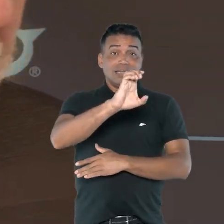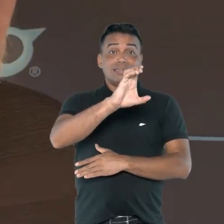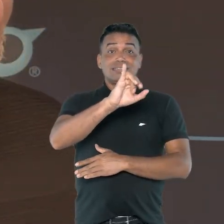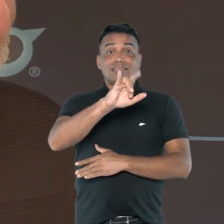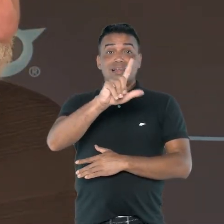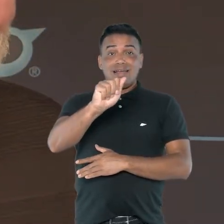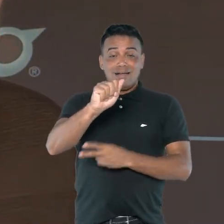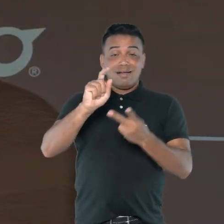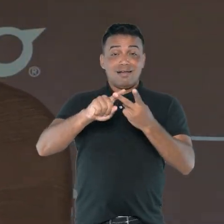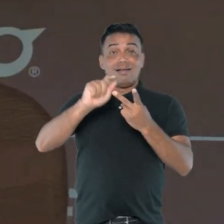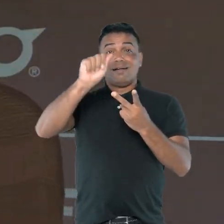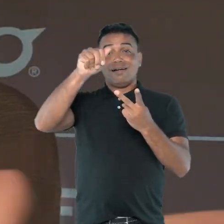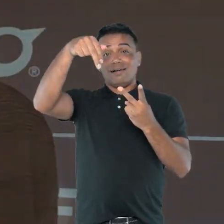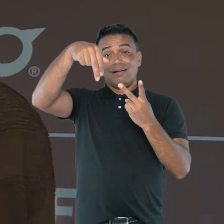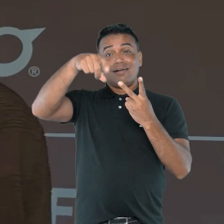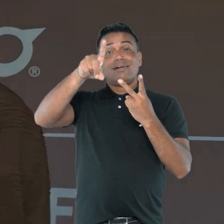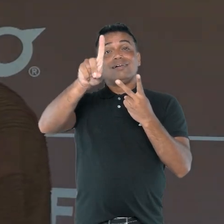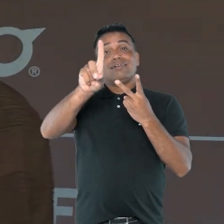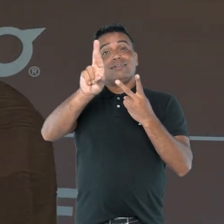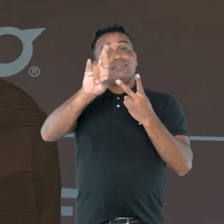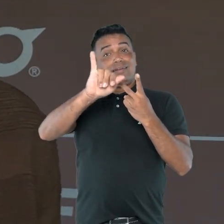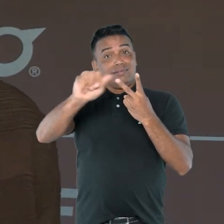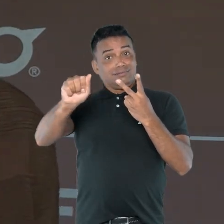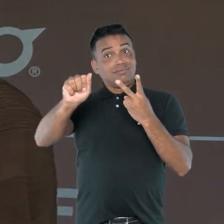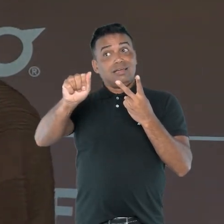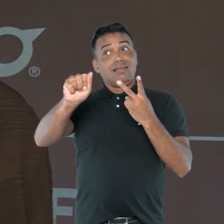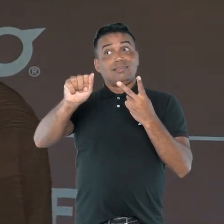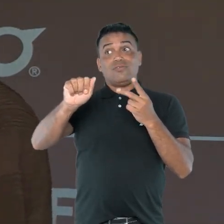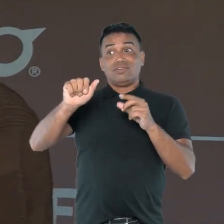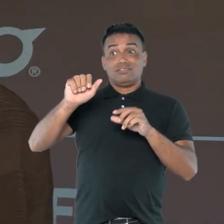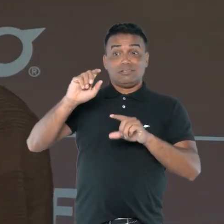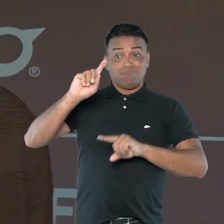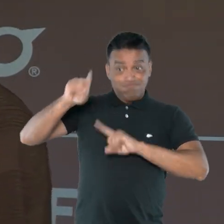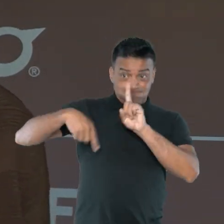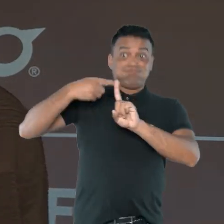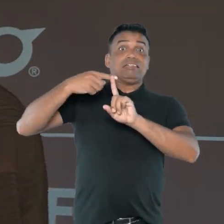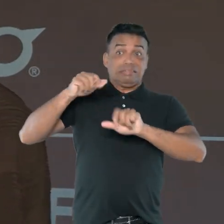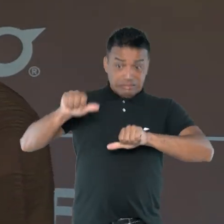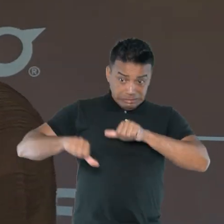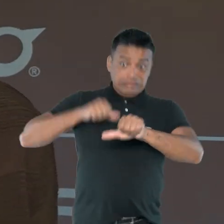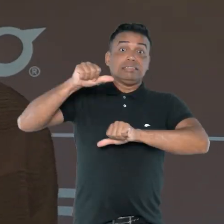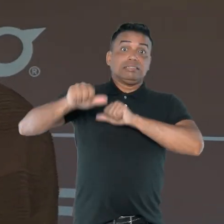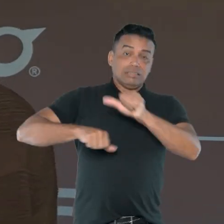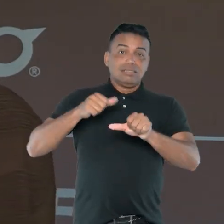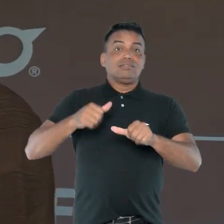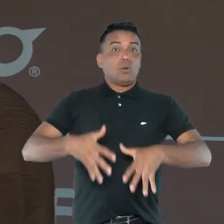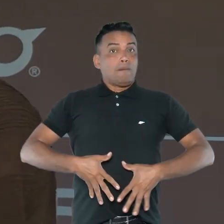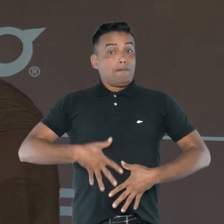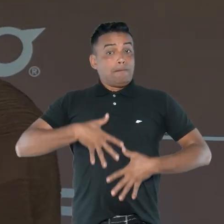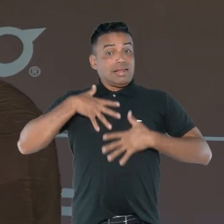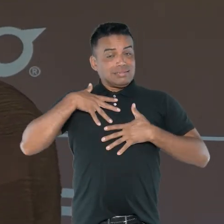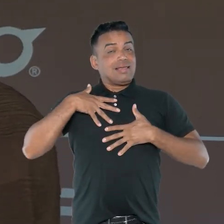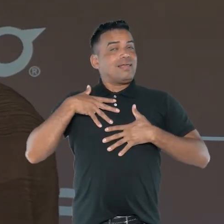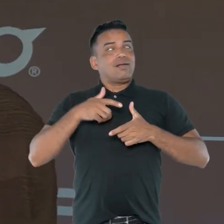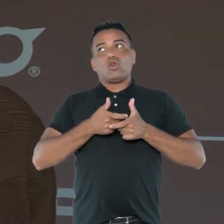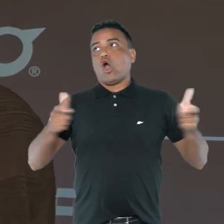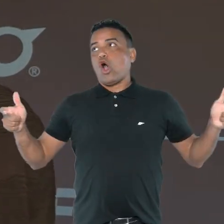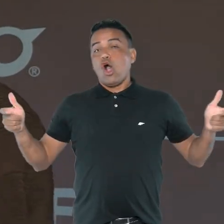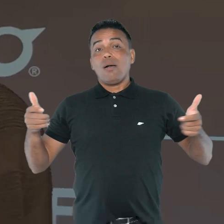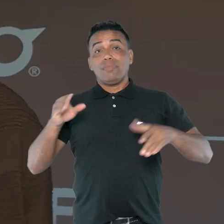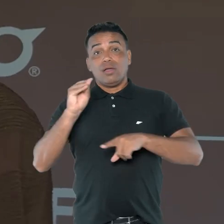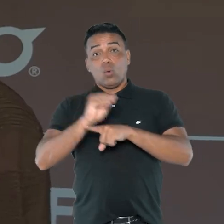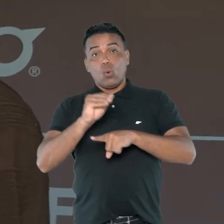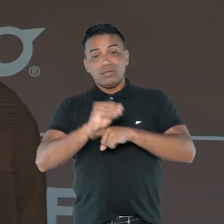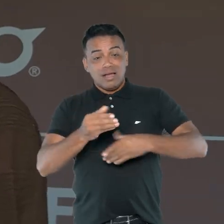isso tanto na Cecília quanto na Andréia, e ainda que a Andréia esteja se desdobrando e que tenha encontrado um prazer